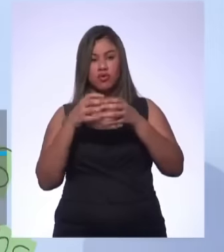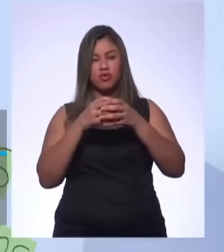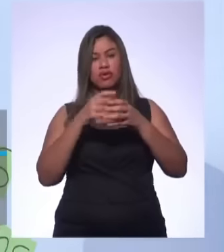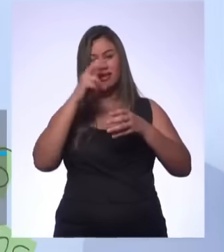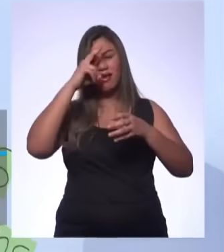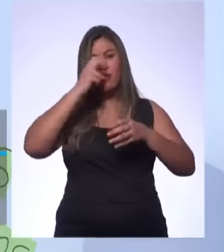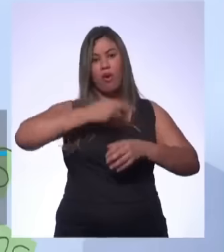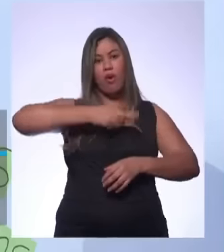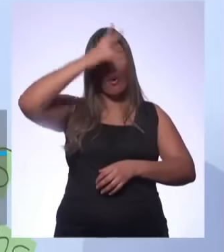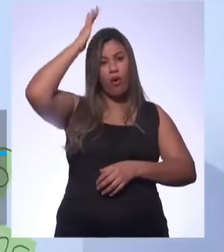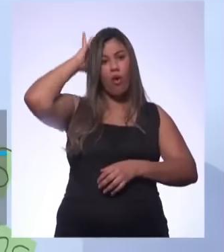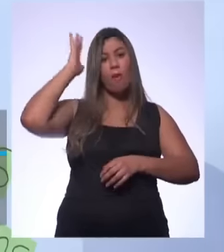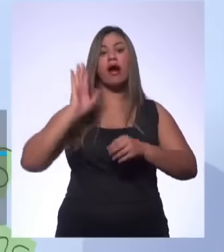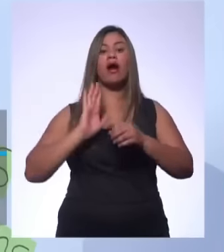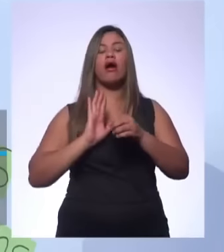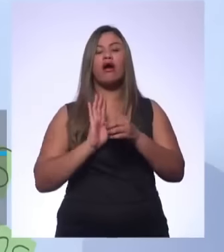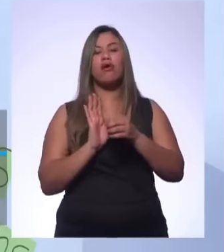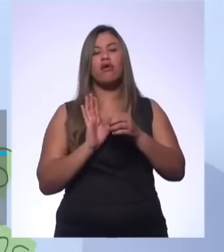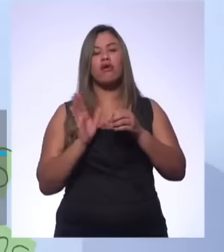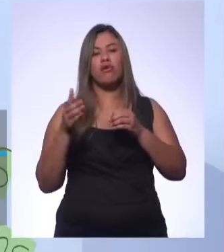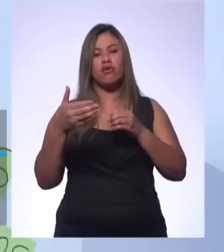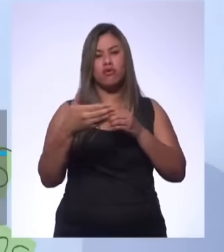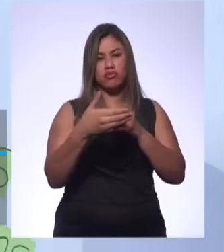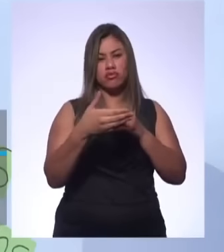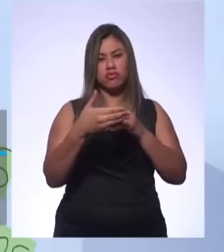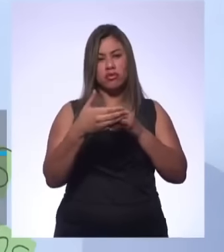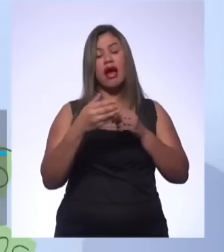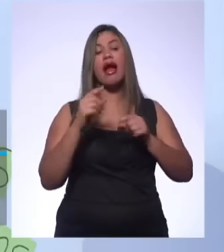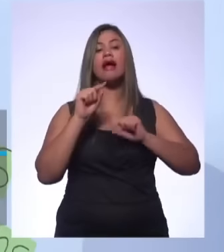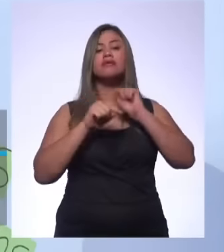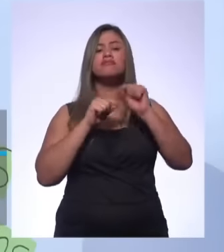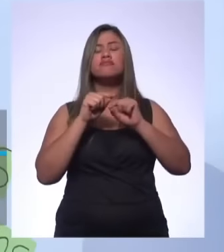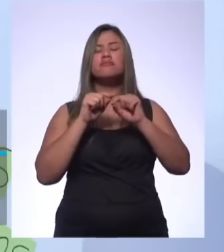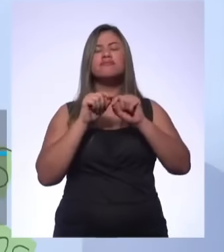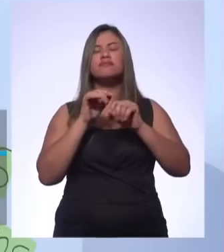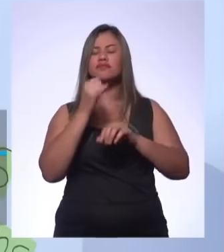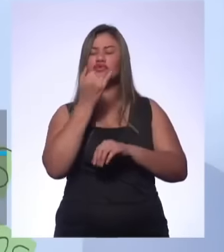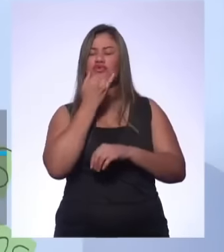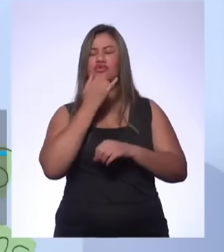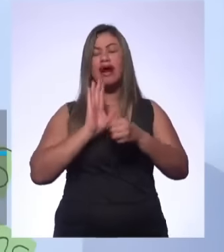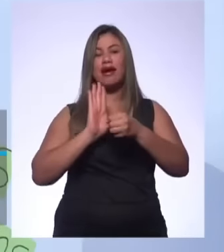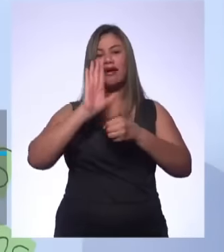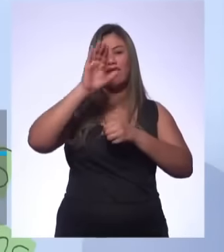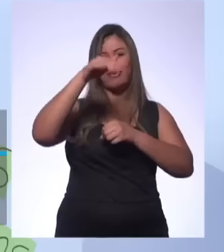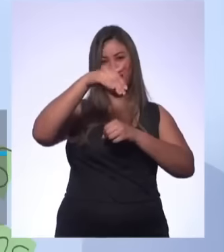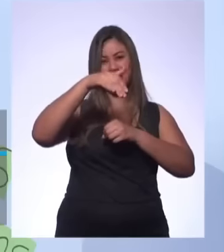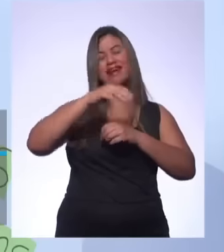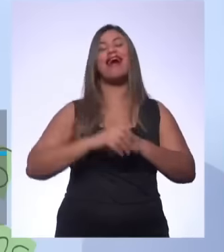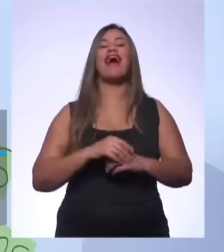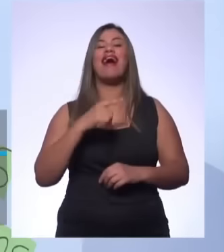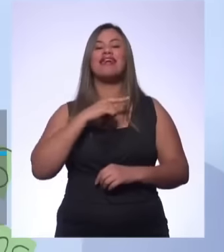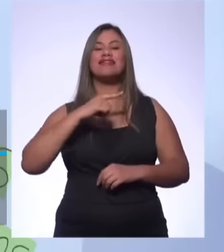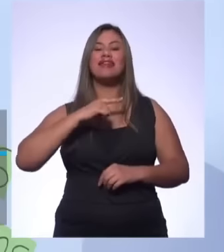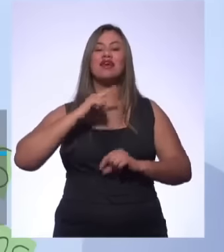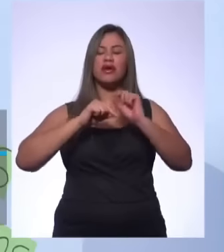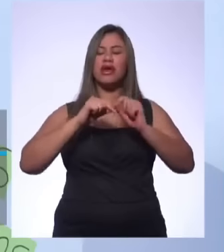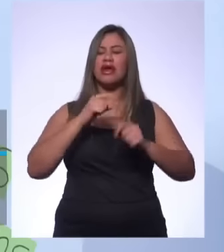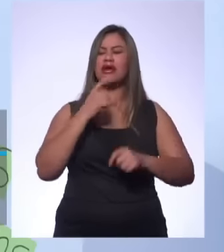os senhores, né, aqueles senhores começaram a ficar muito contrariados com a chegada desses povos